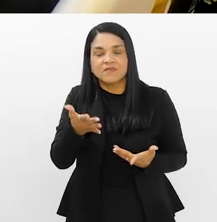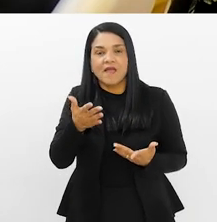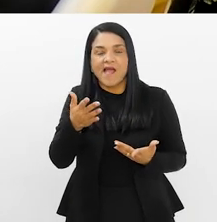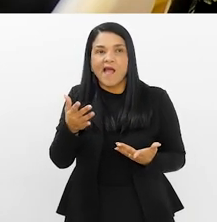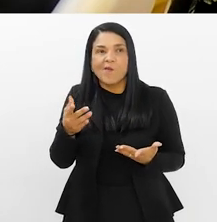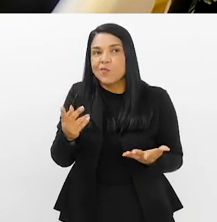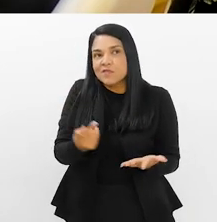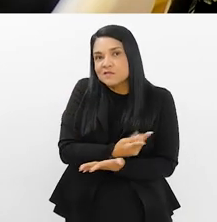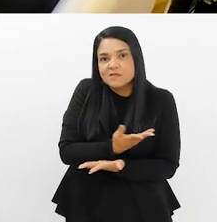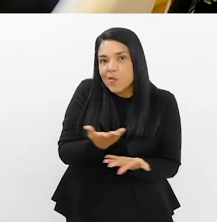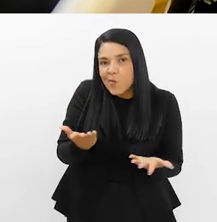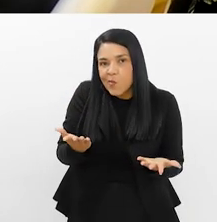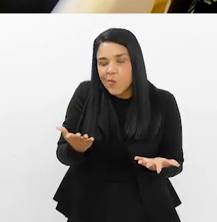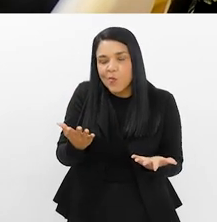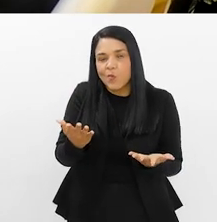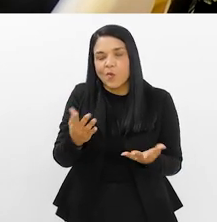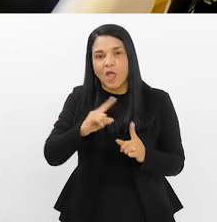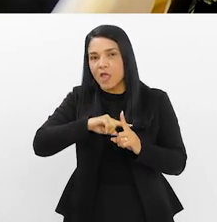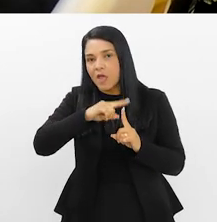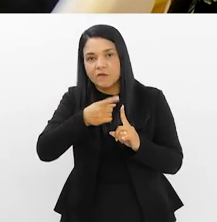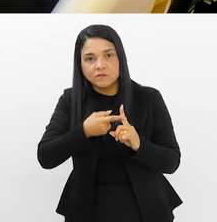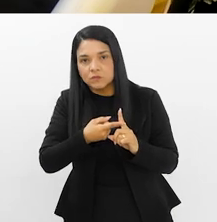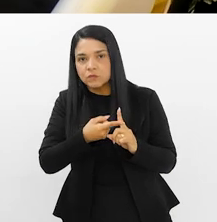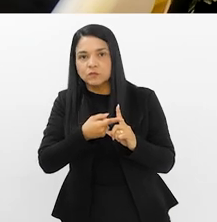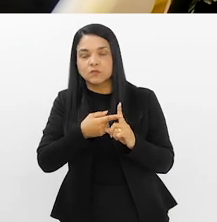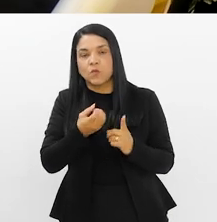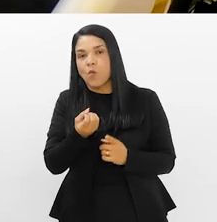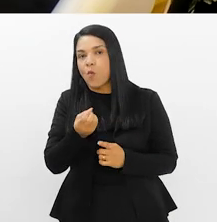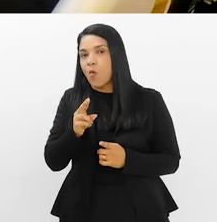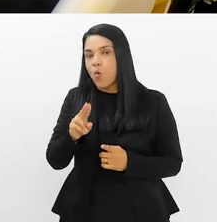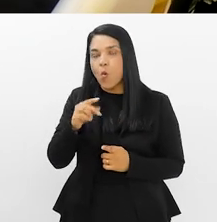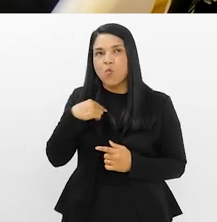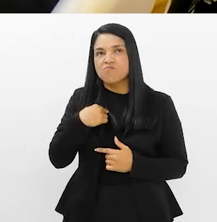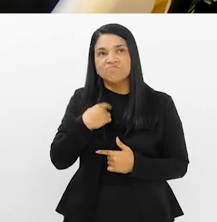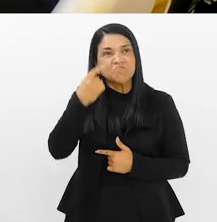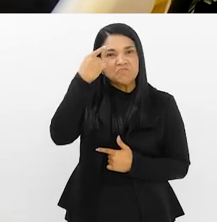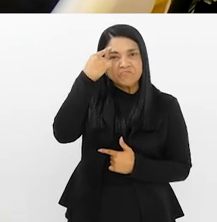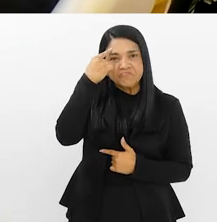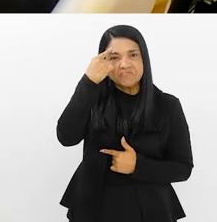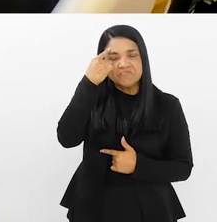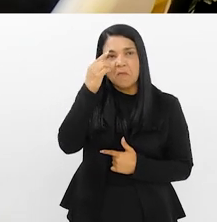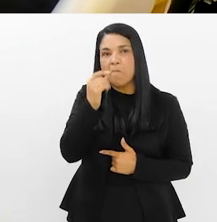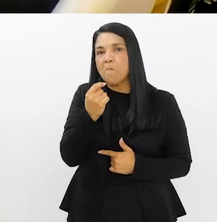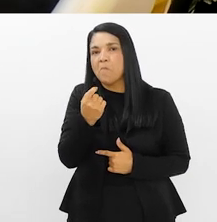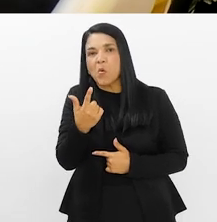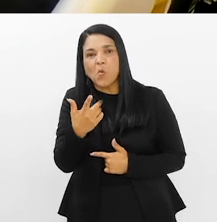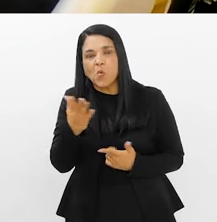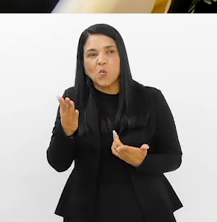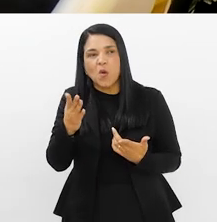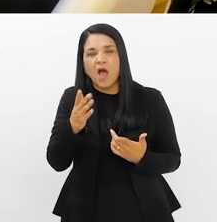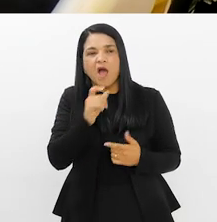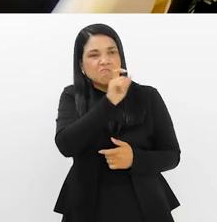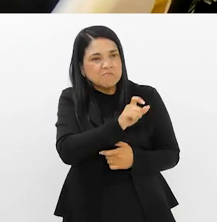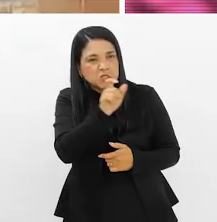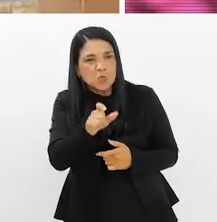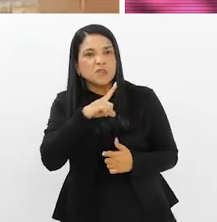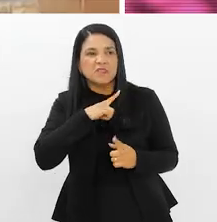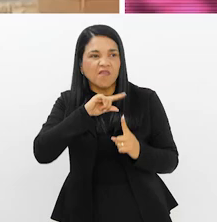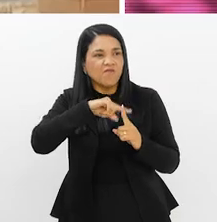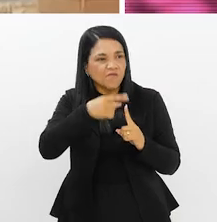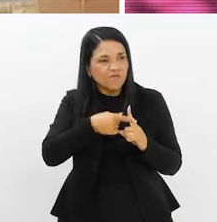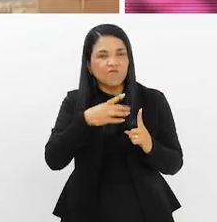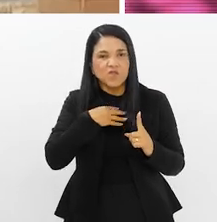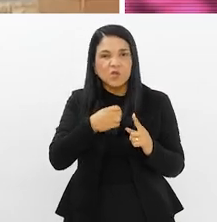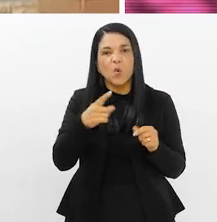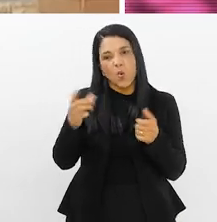né? Tipo, ah, aconteceu um acidente, engravidou, ou sem pensar muito, só porque todo mundo tem,